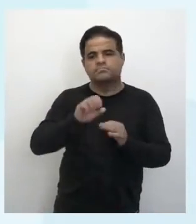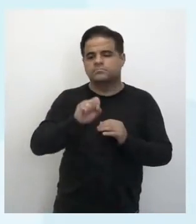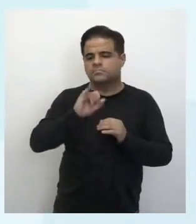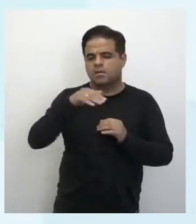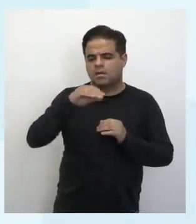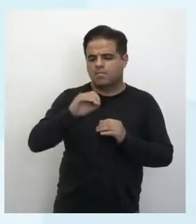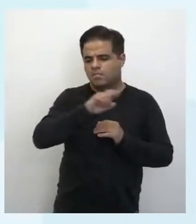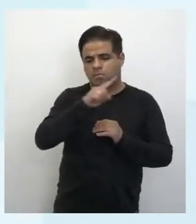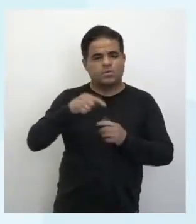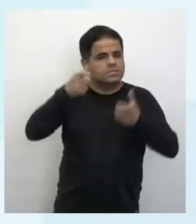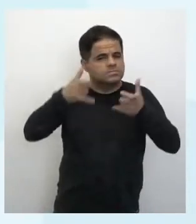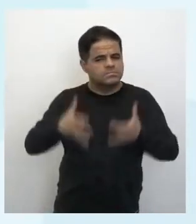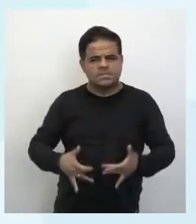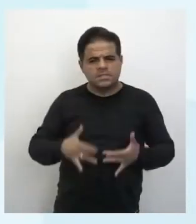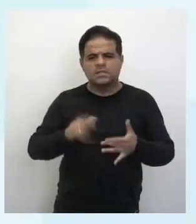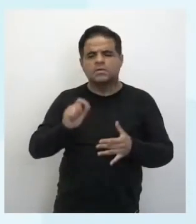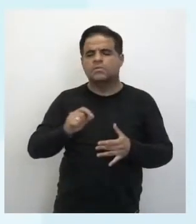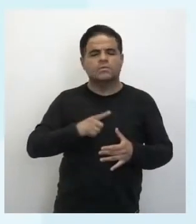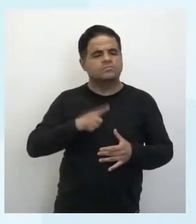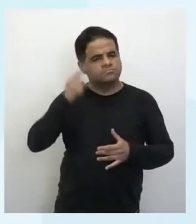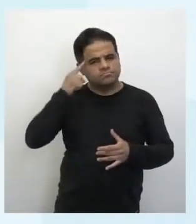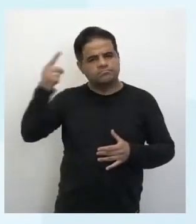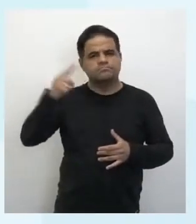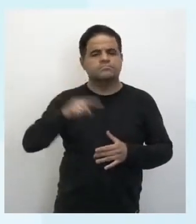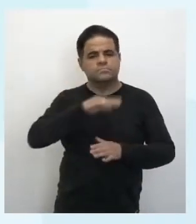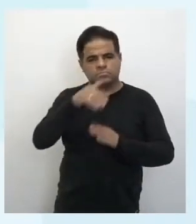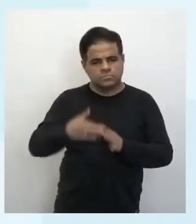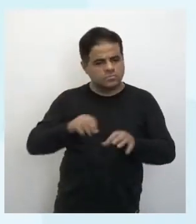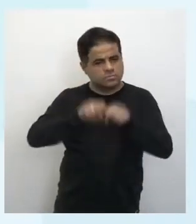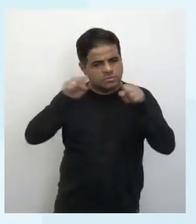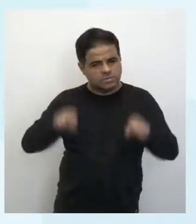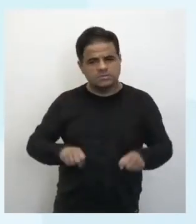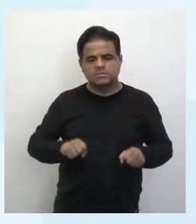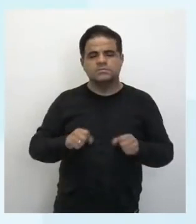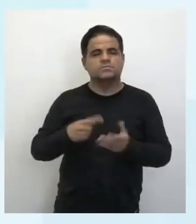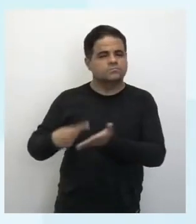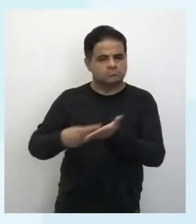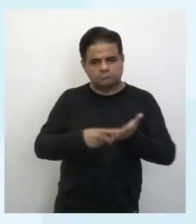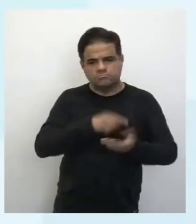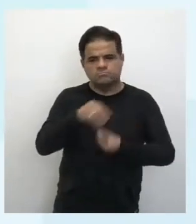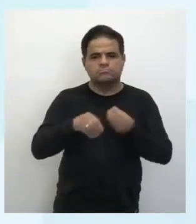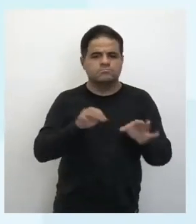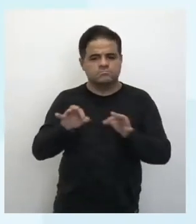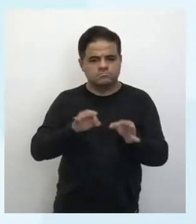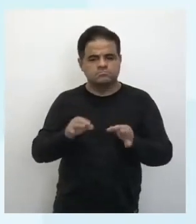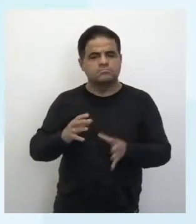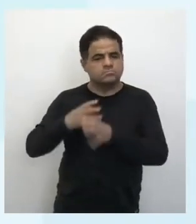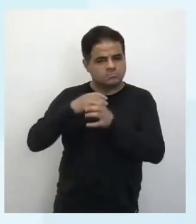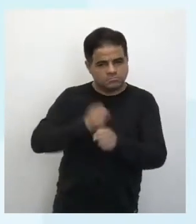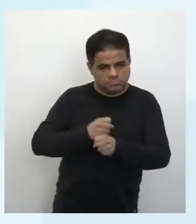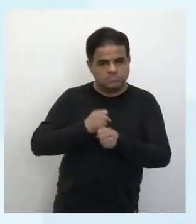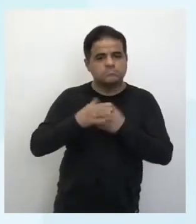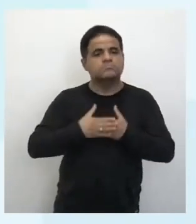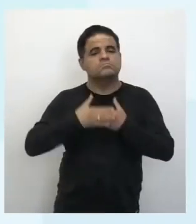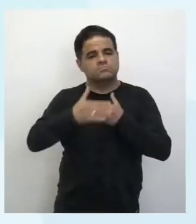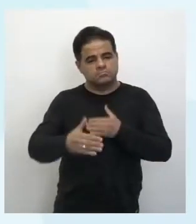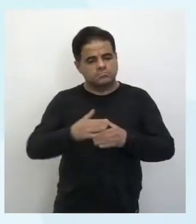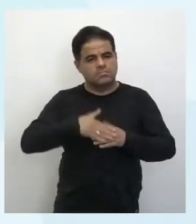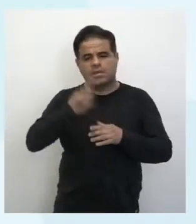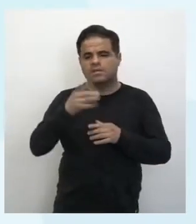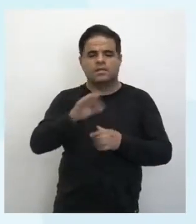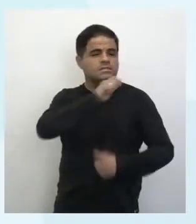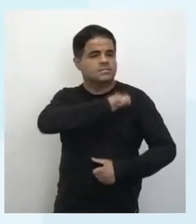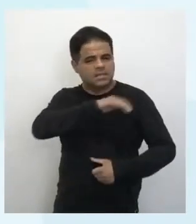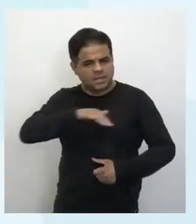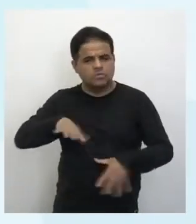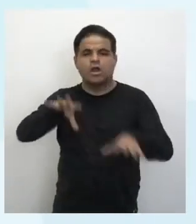conta que. O que o Simões conta? Aí tá lá. Que o sistema é fruto de uma combinação de projetos de iniciação científica de mais de 10 alunos